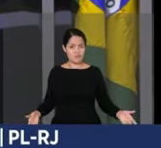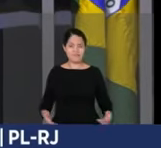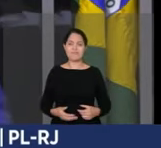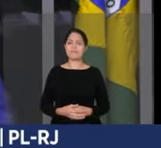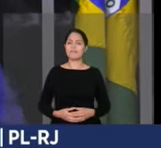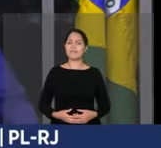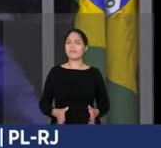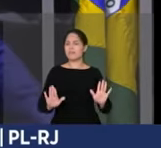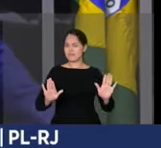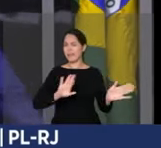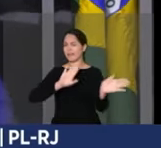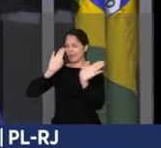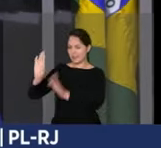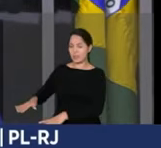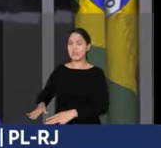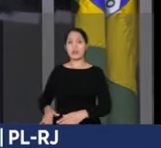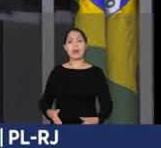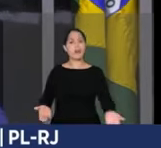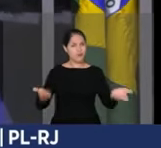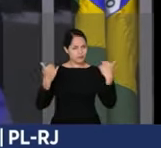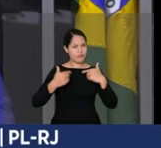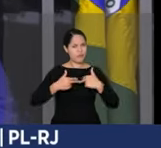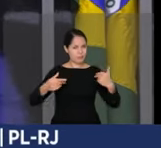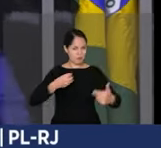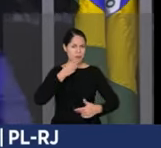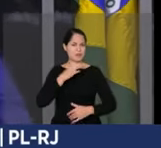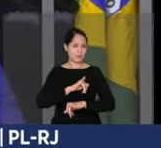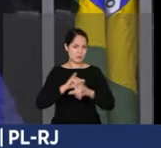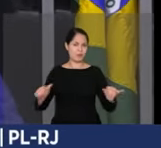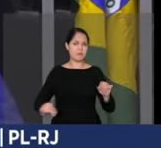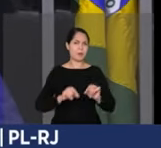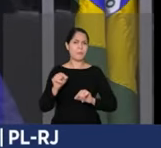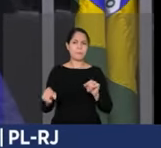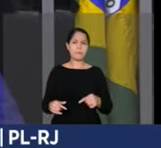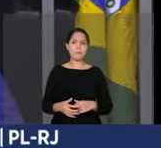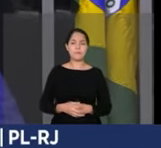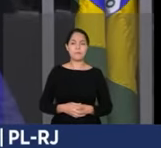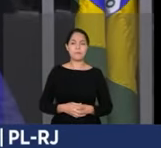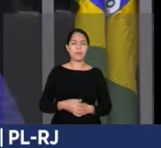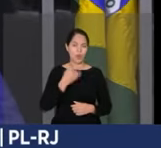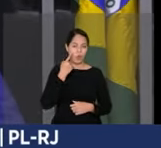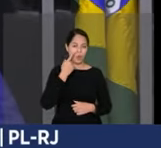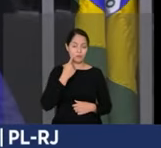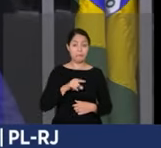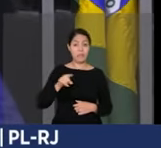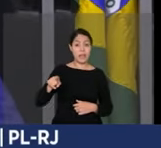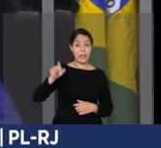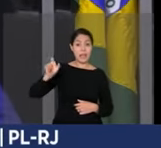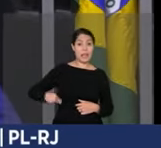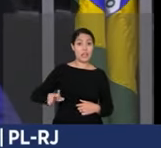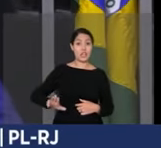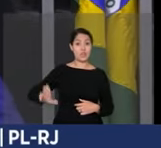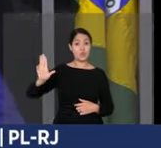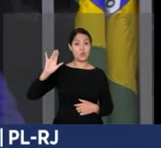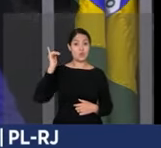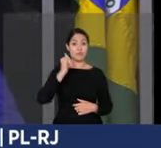boa. Já que o Lula também disse que ele quer recuperar a credibilidade do Brasil no